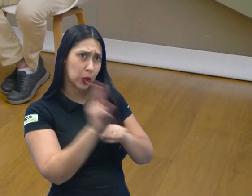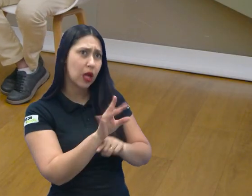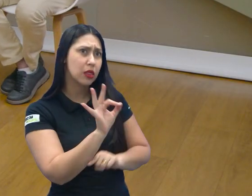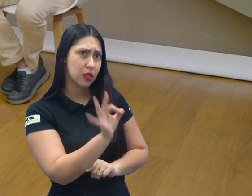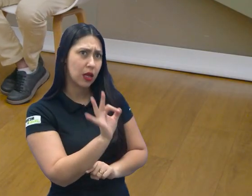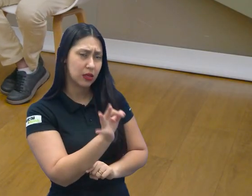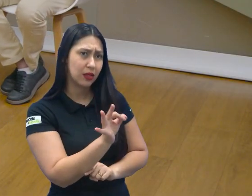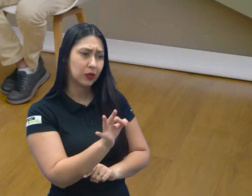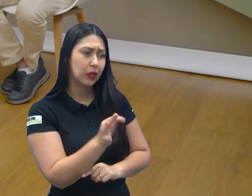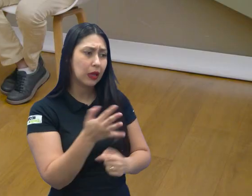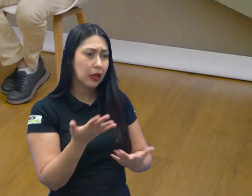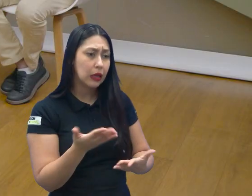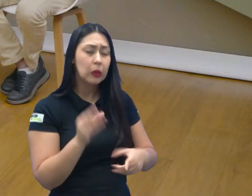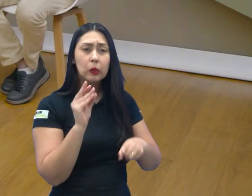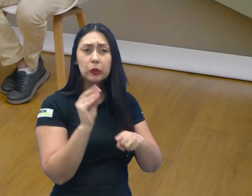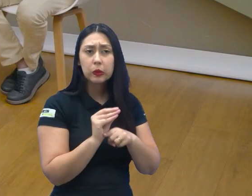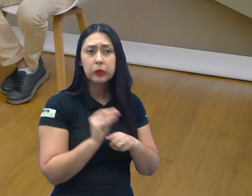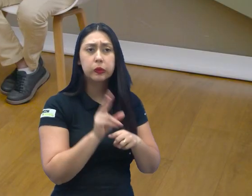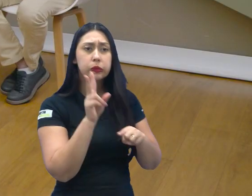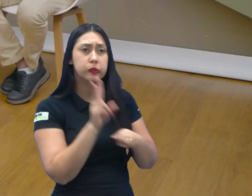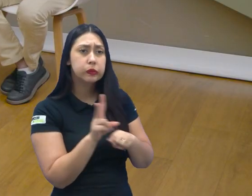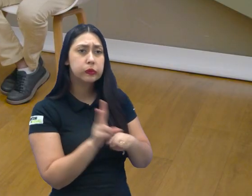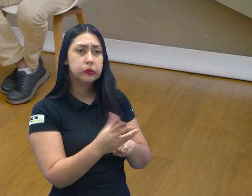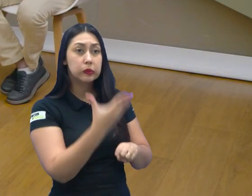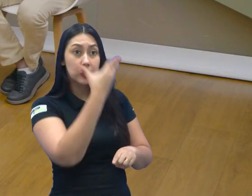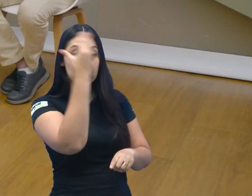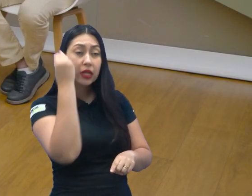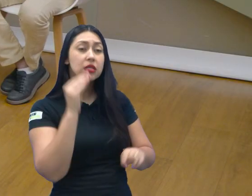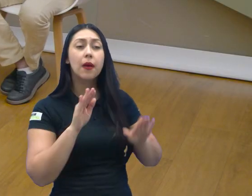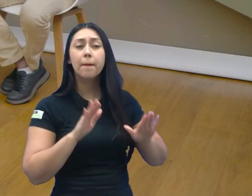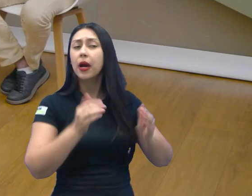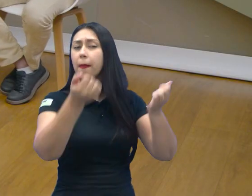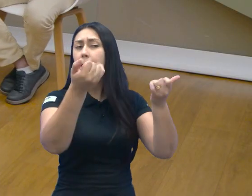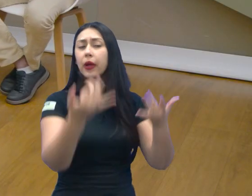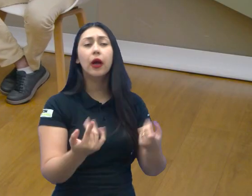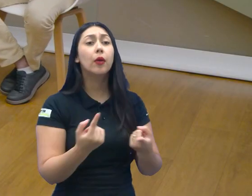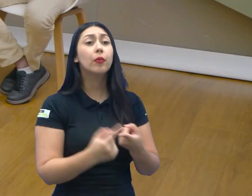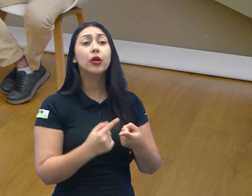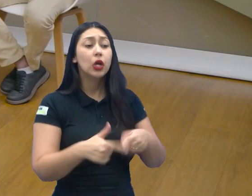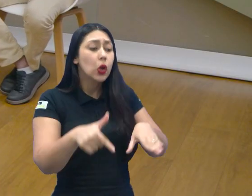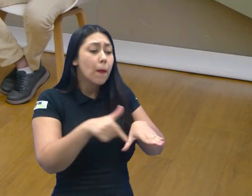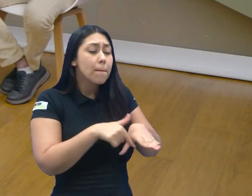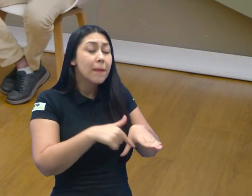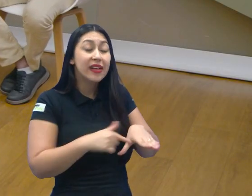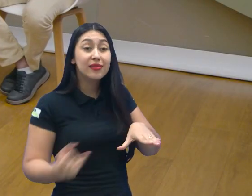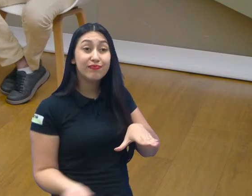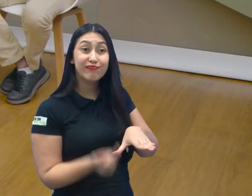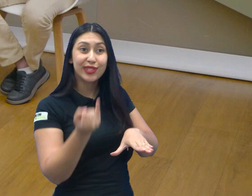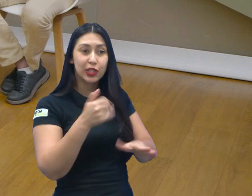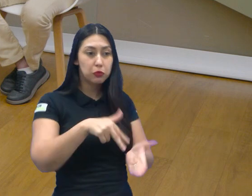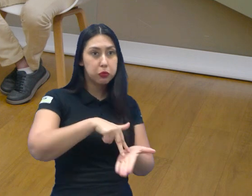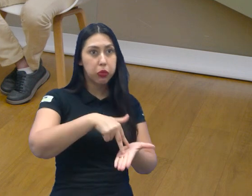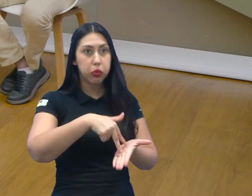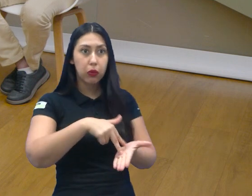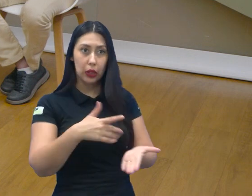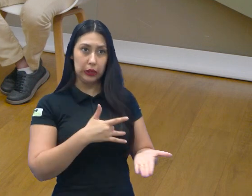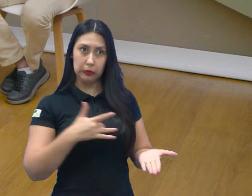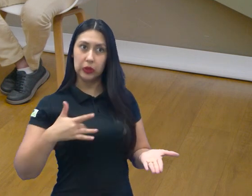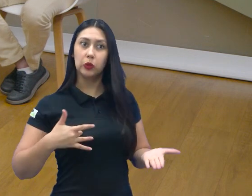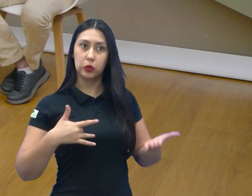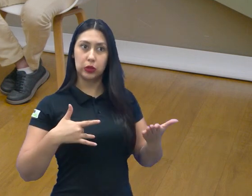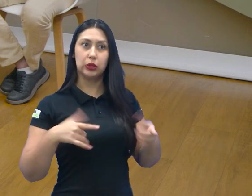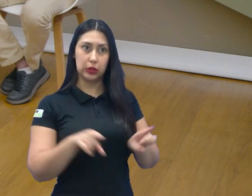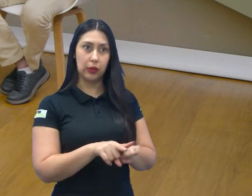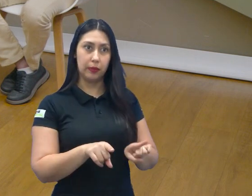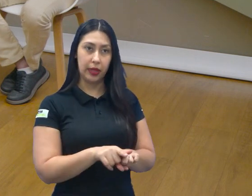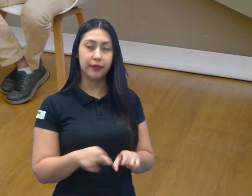os pés às vezes é deixado de lado, mas fala um pouco sobre a importância dele para o equilíbrio do nosso corpo e para a saúde em geral. Veja bem,